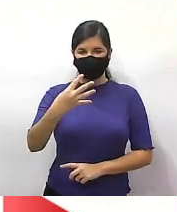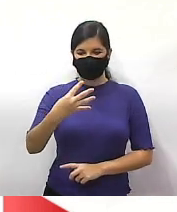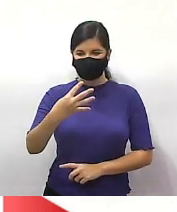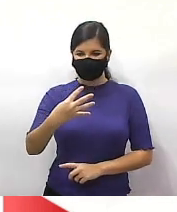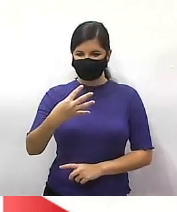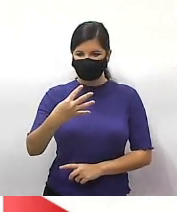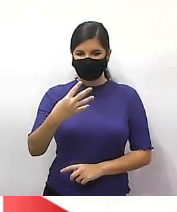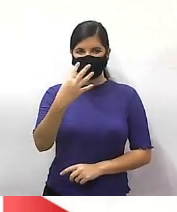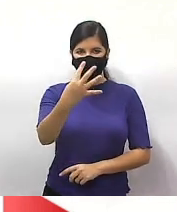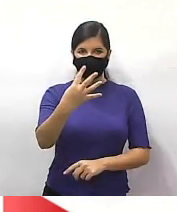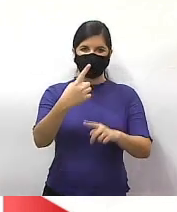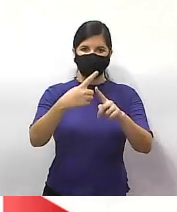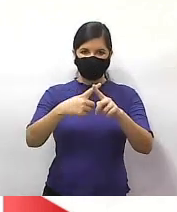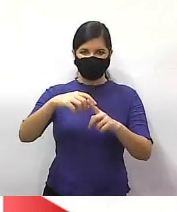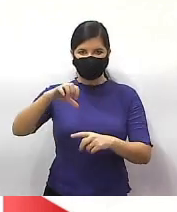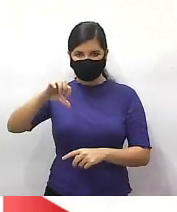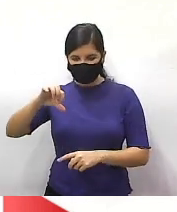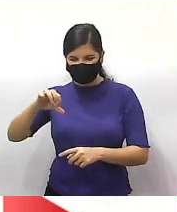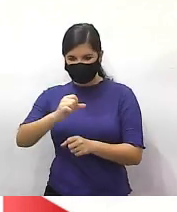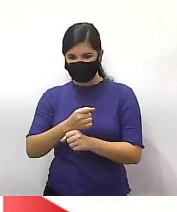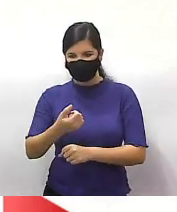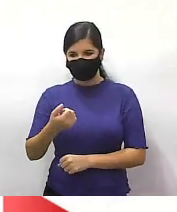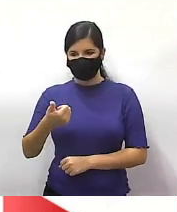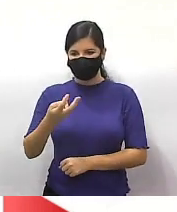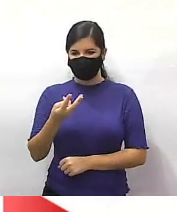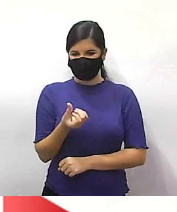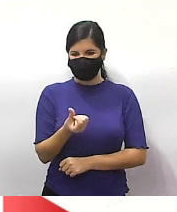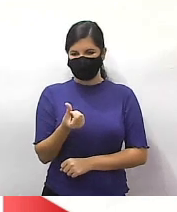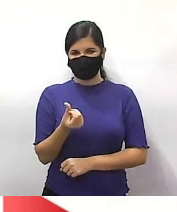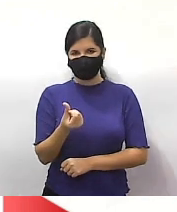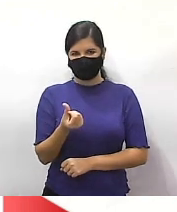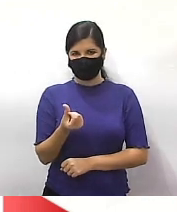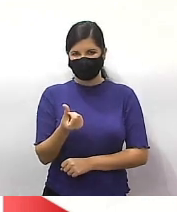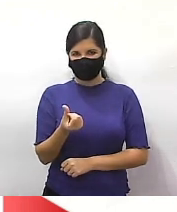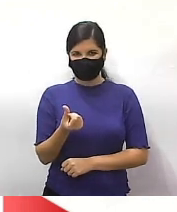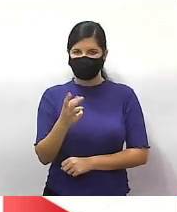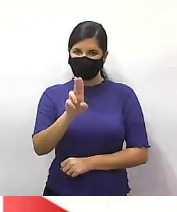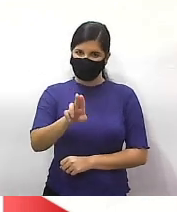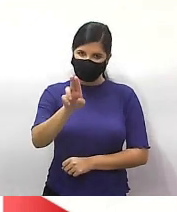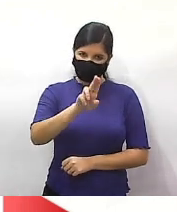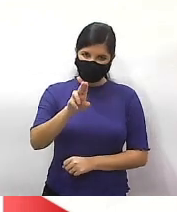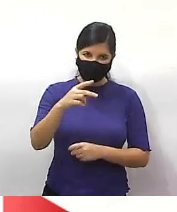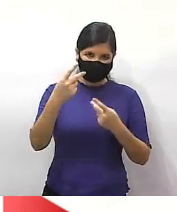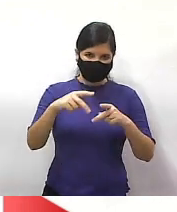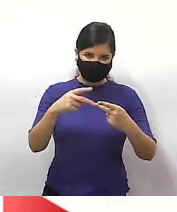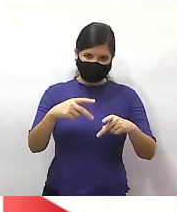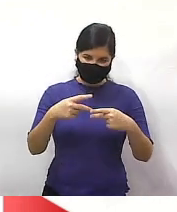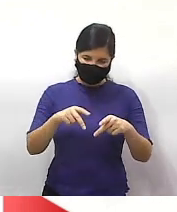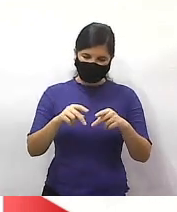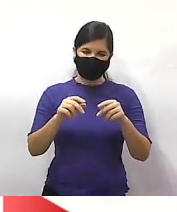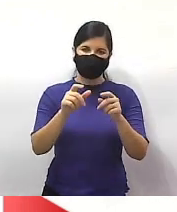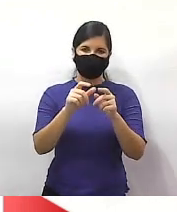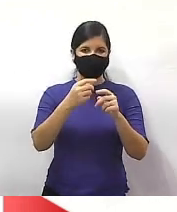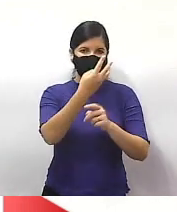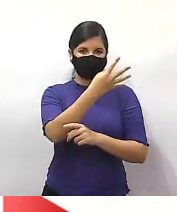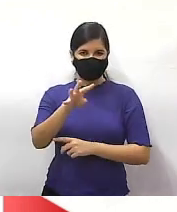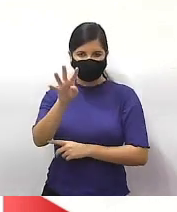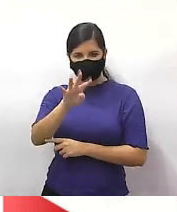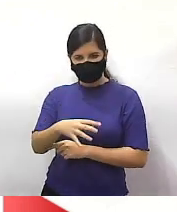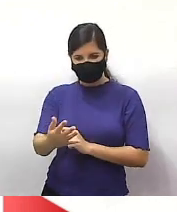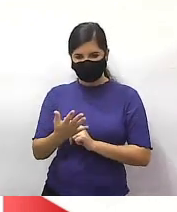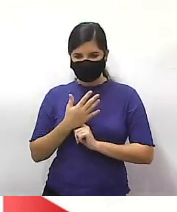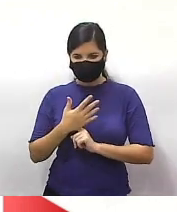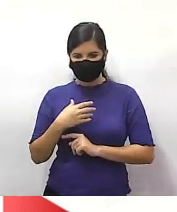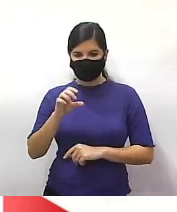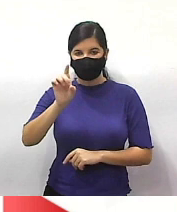4 vezes 9, 36, tá bom? É só usar esse fator, esse cofator aí, bem fácil para vocês. E